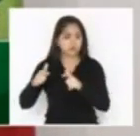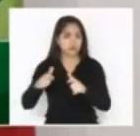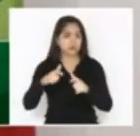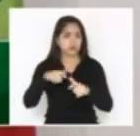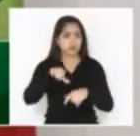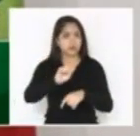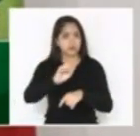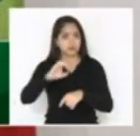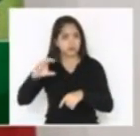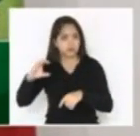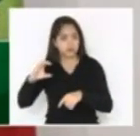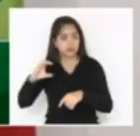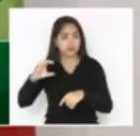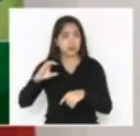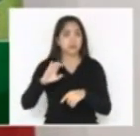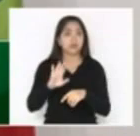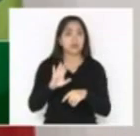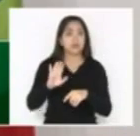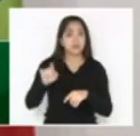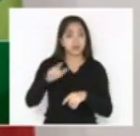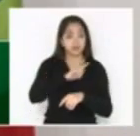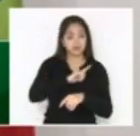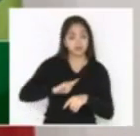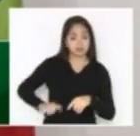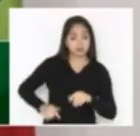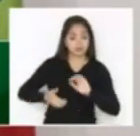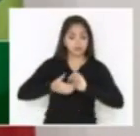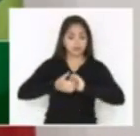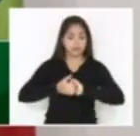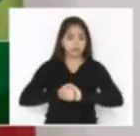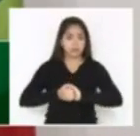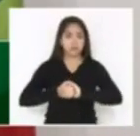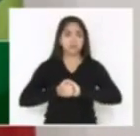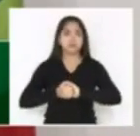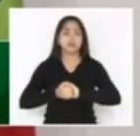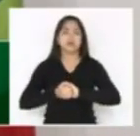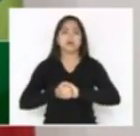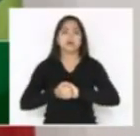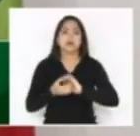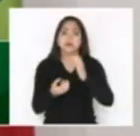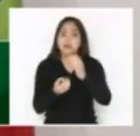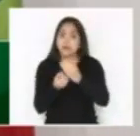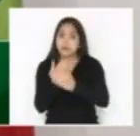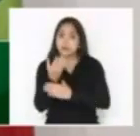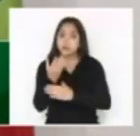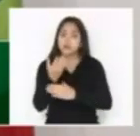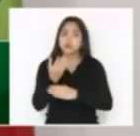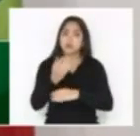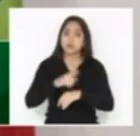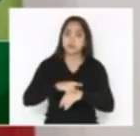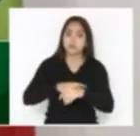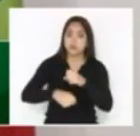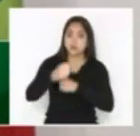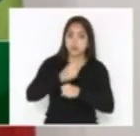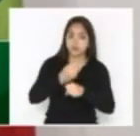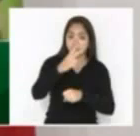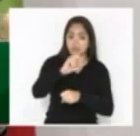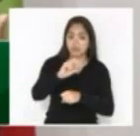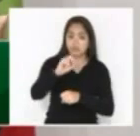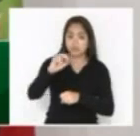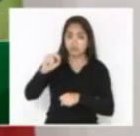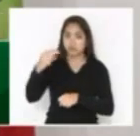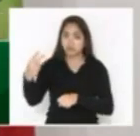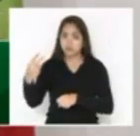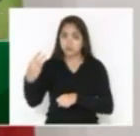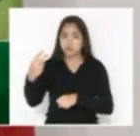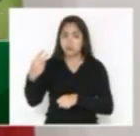Deputado, aliás, o governador Luiz Henrique, com essa sua preeleção, ele, naquele momento, em 2002, ele achou